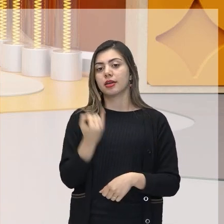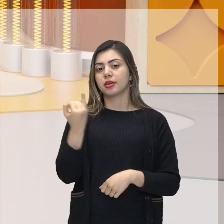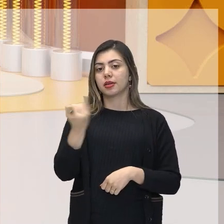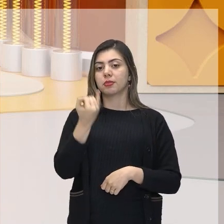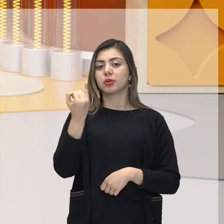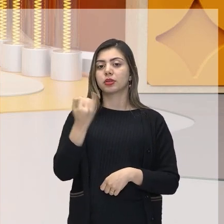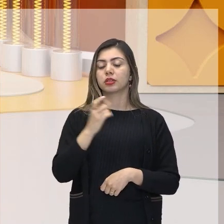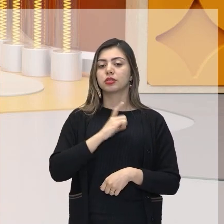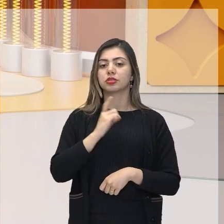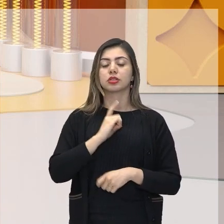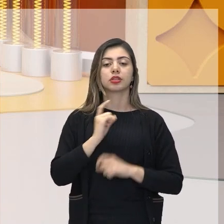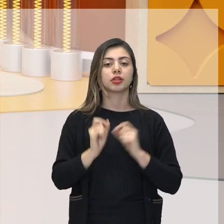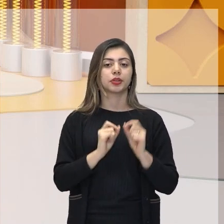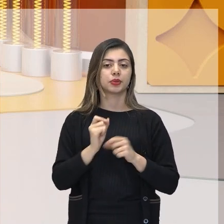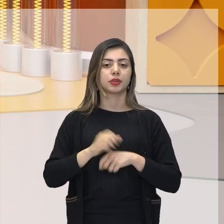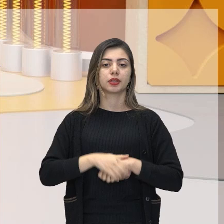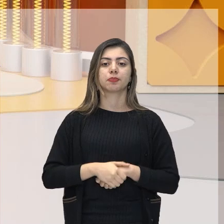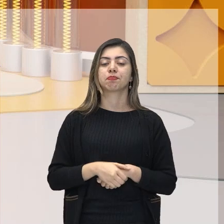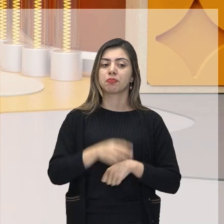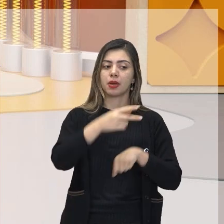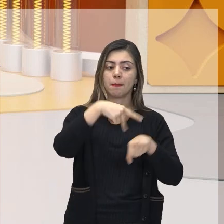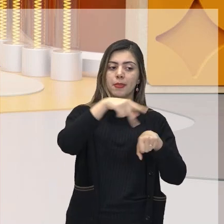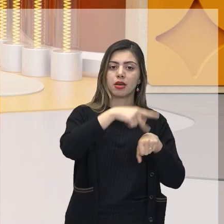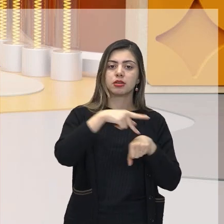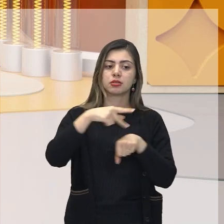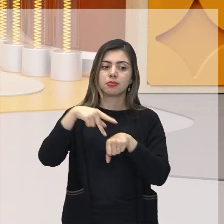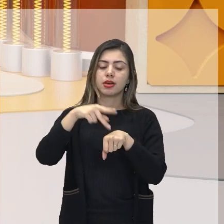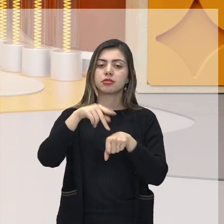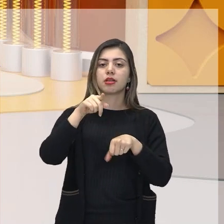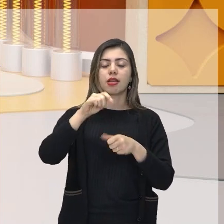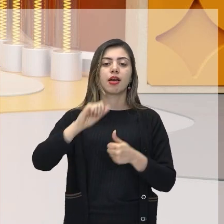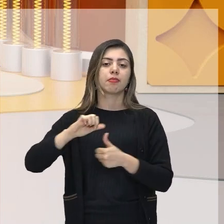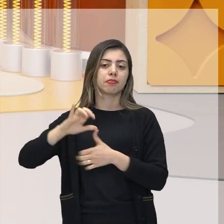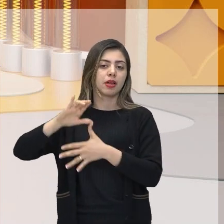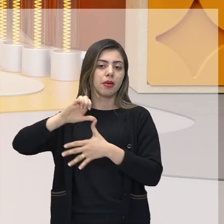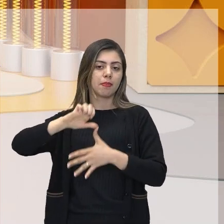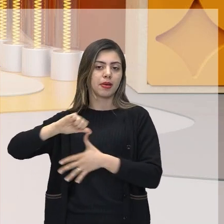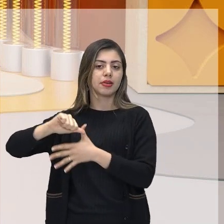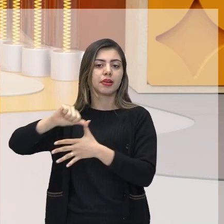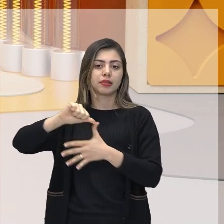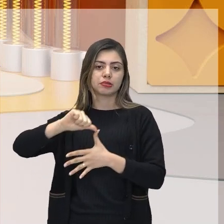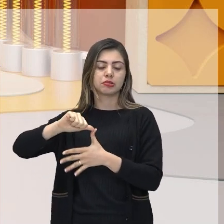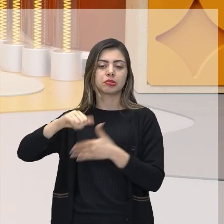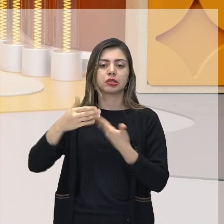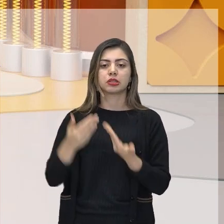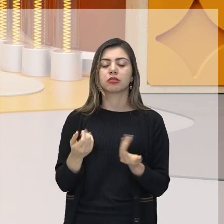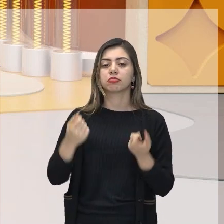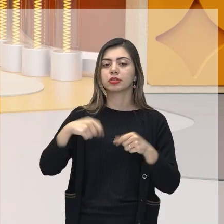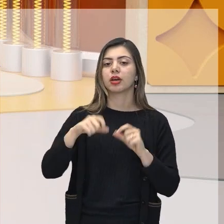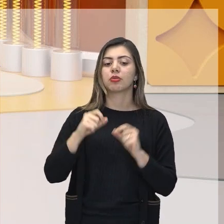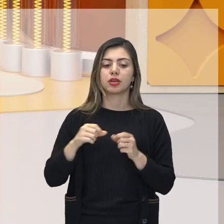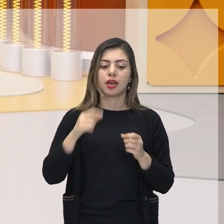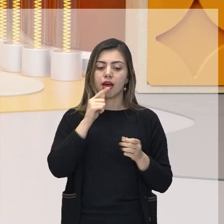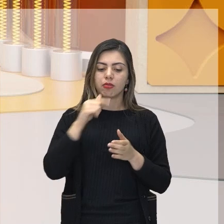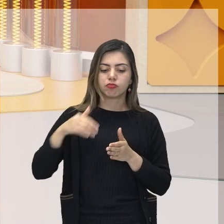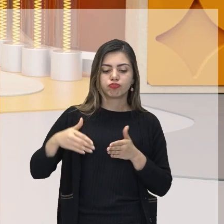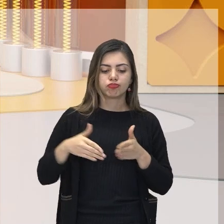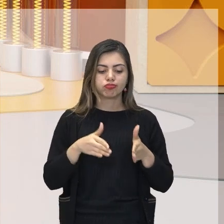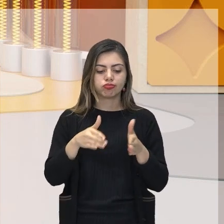ali aqueles países ali da América do Sul e dava acesso ao